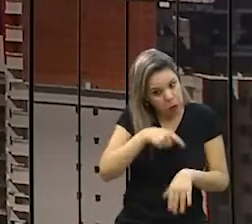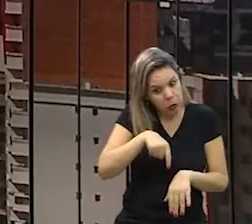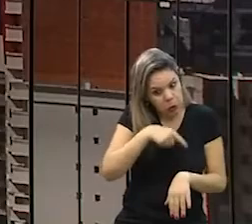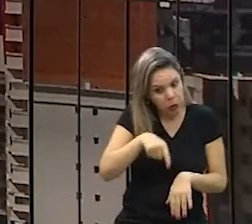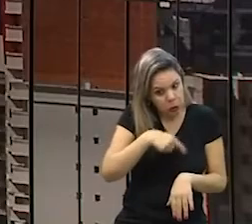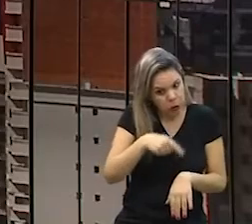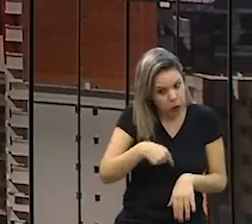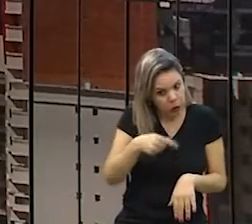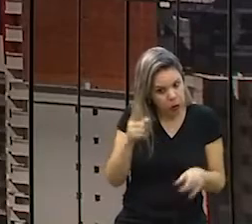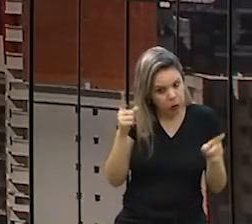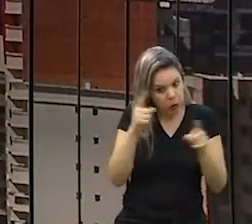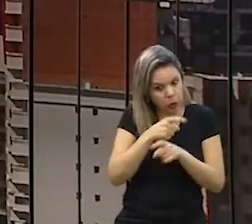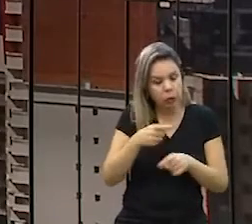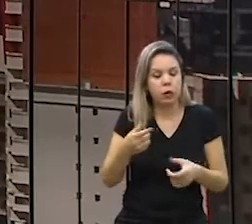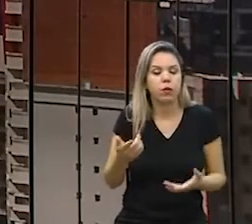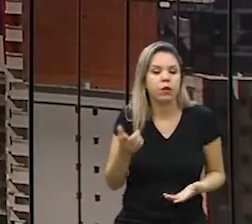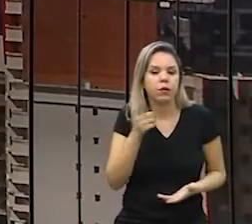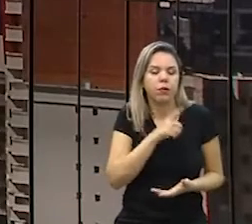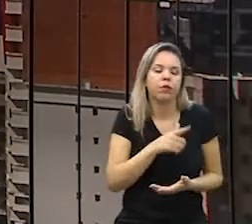horas ou mais complexidade?